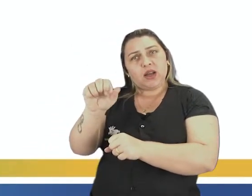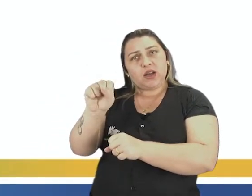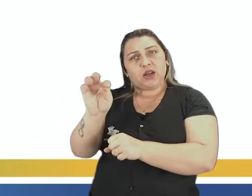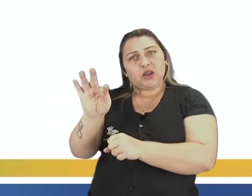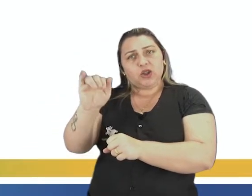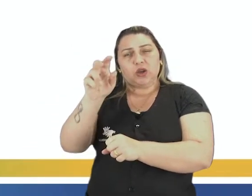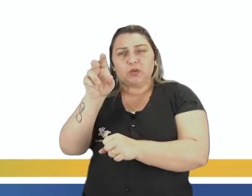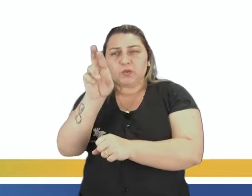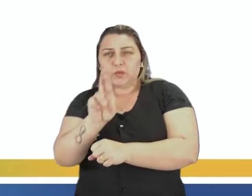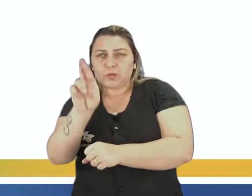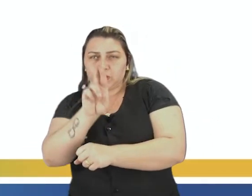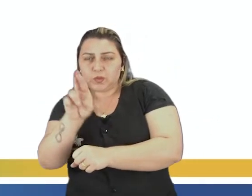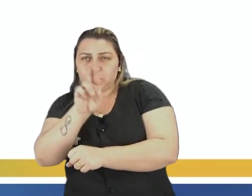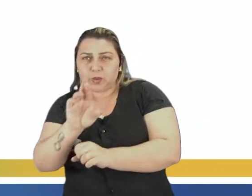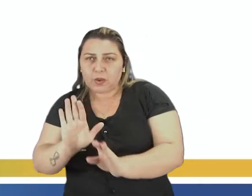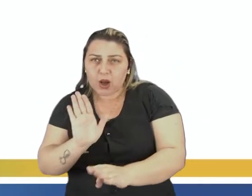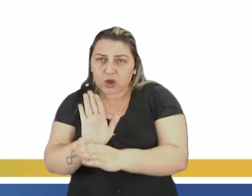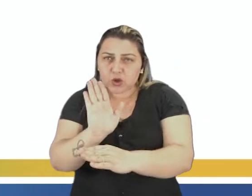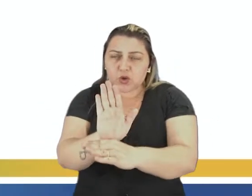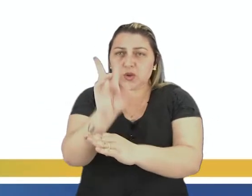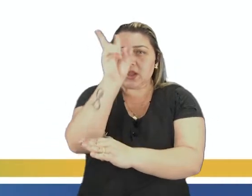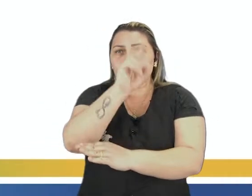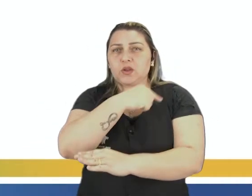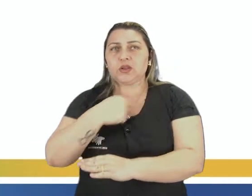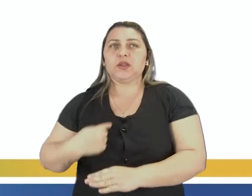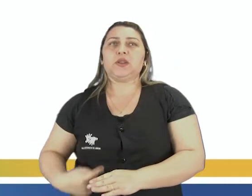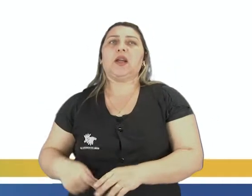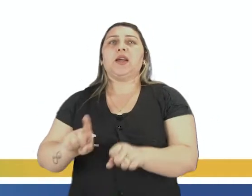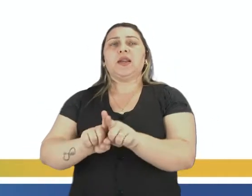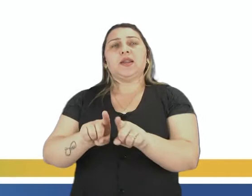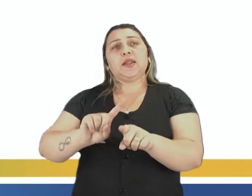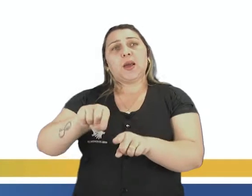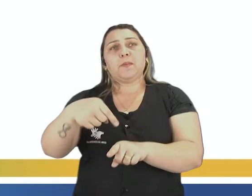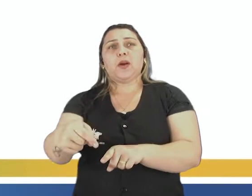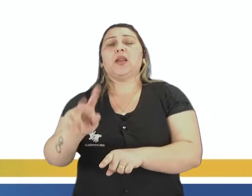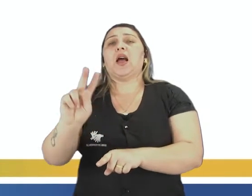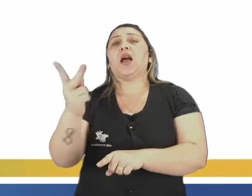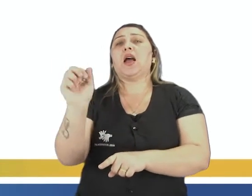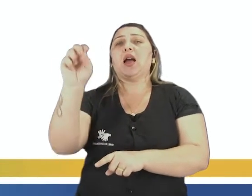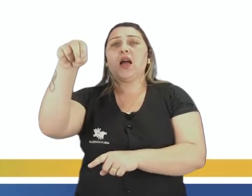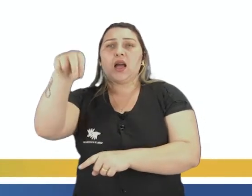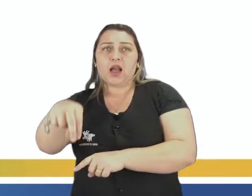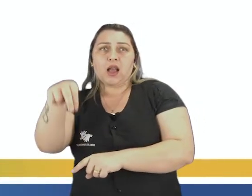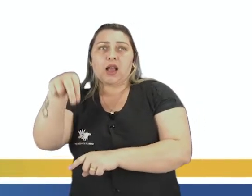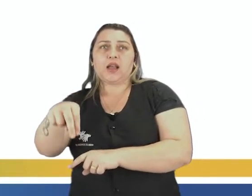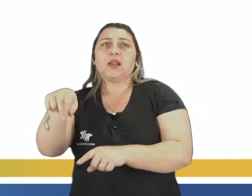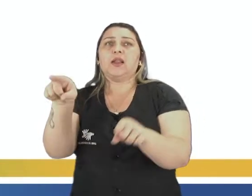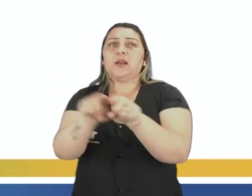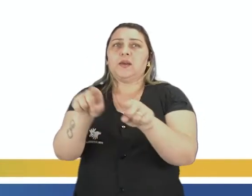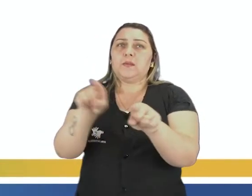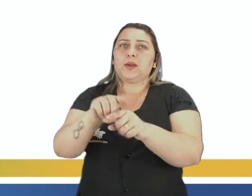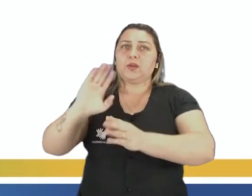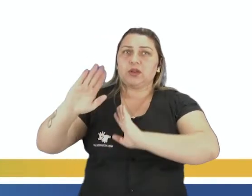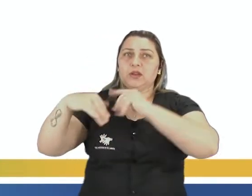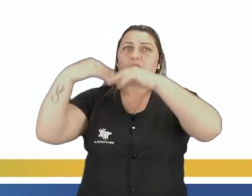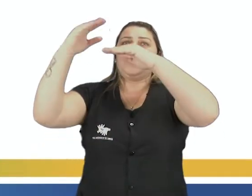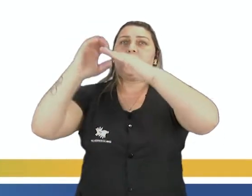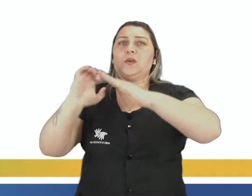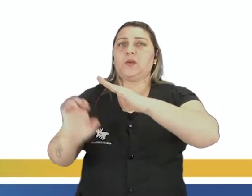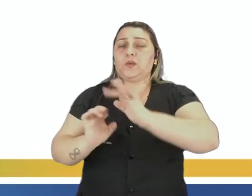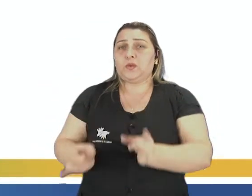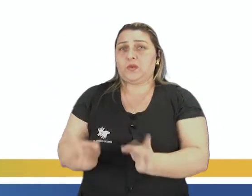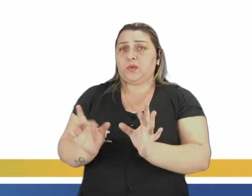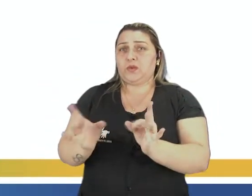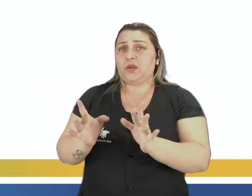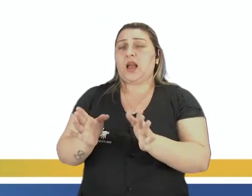gente investigar por suas contribuições na história chinesa. Depois nós temos a dinastia Han. Ela vai desenvolver o comércio